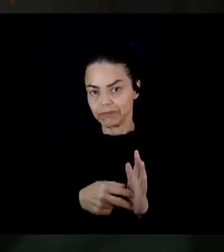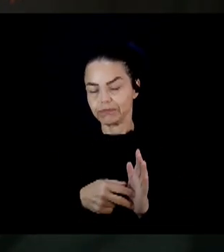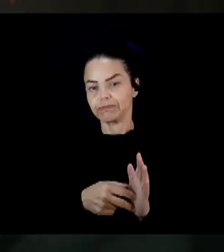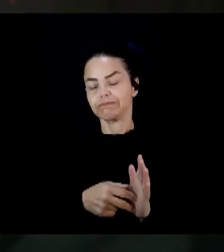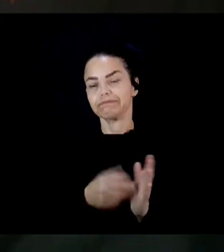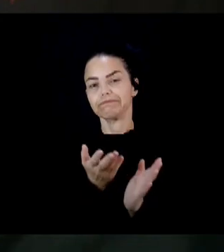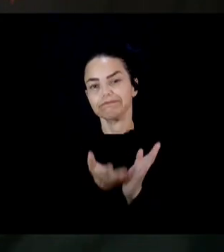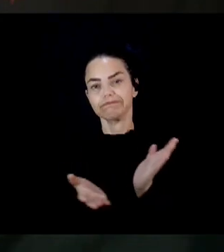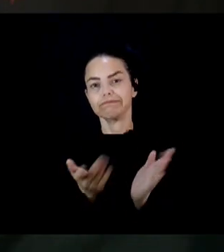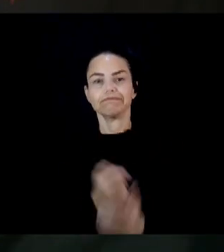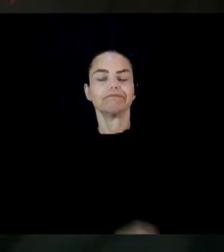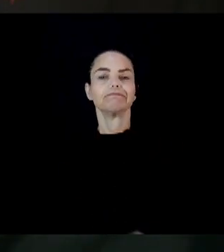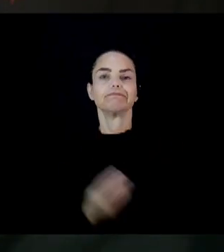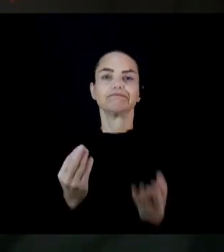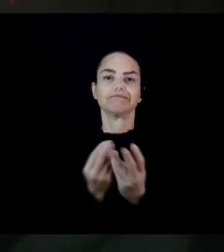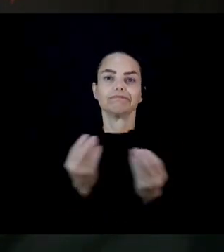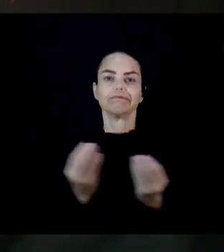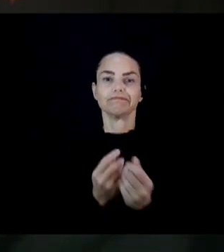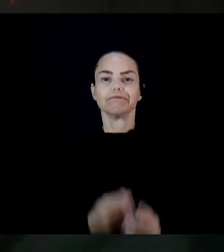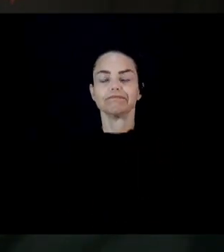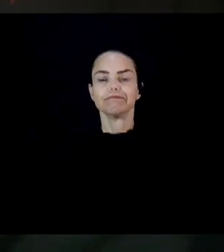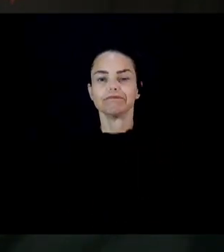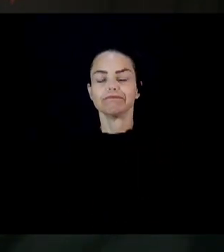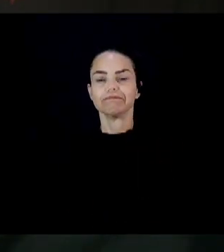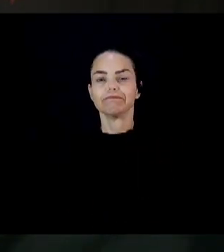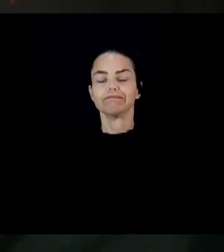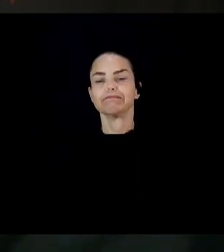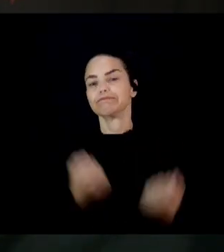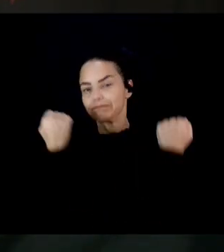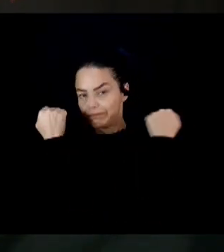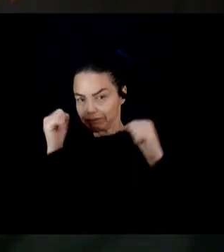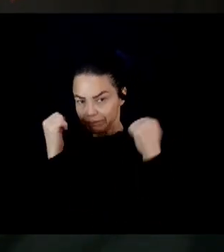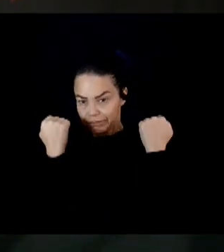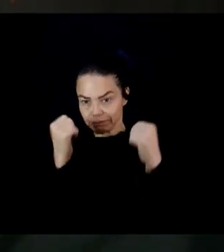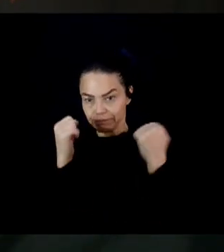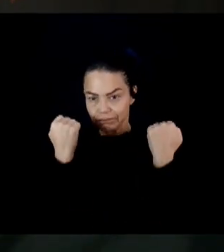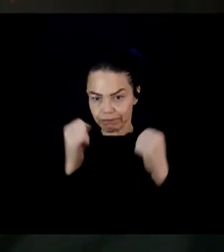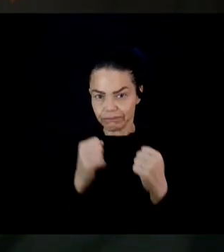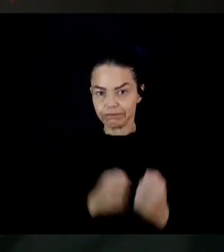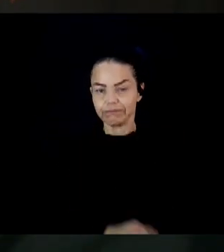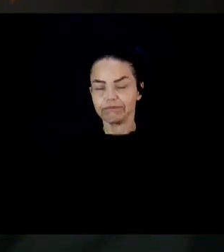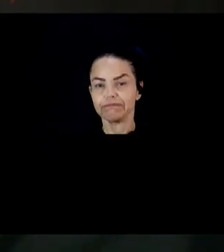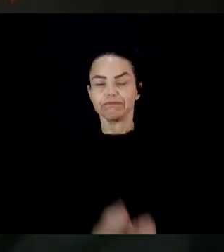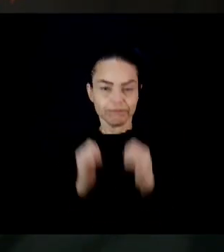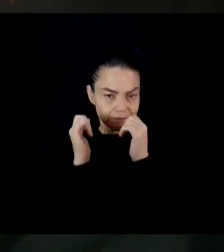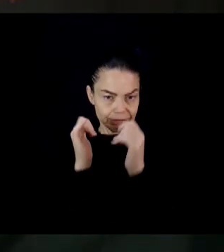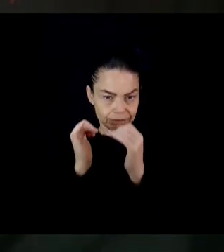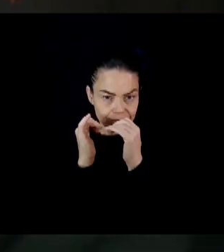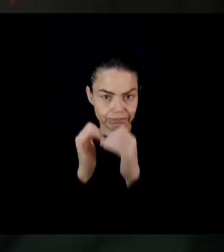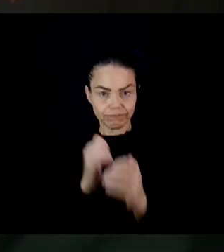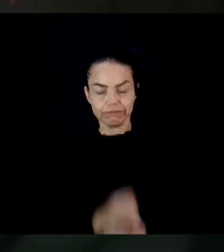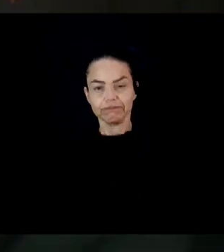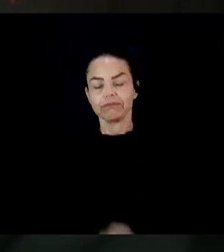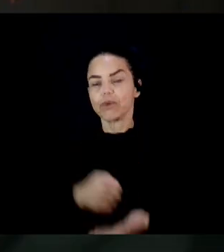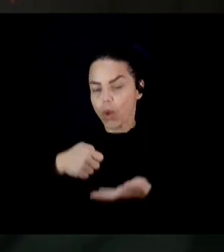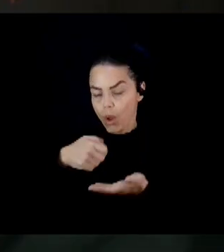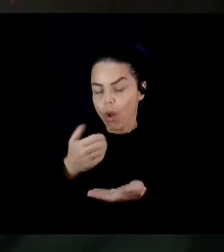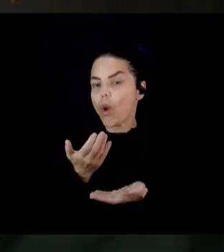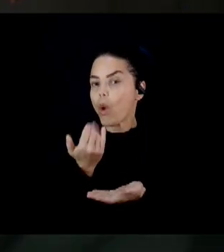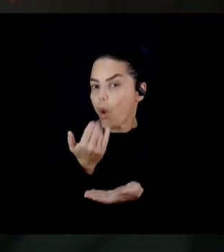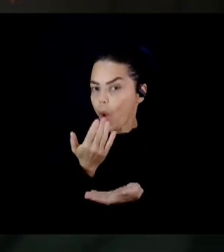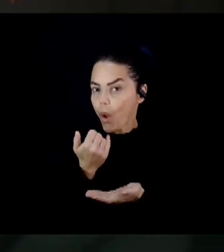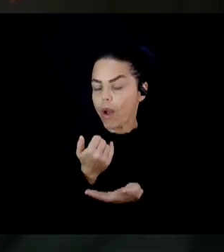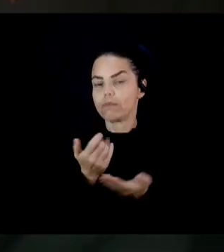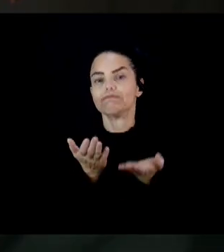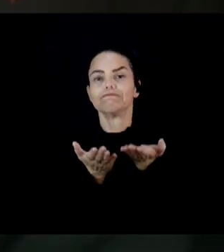capacidade ou qualidade de vida. Vamos lá, atividade física, o estímulo cognitivo, né? Uma alimentação equilibrada,